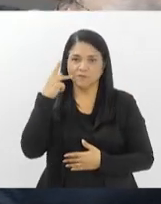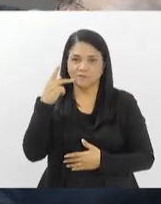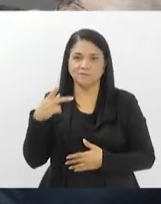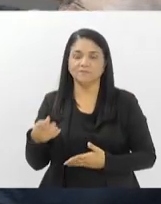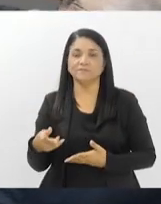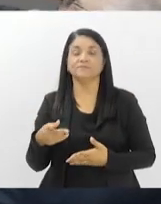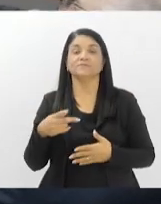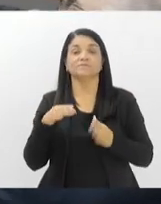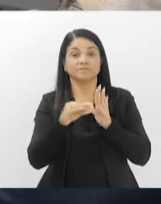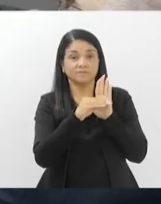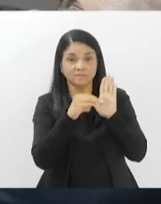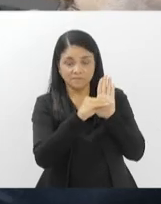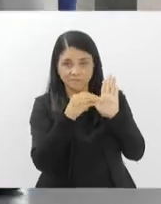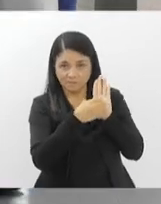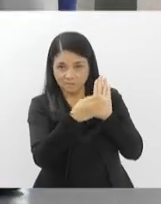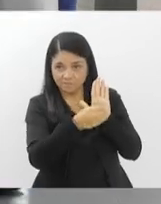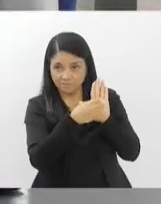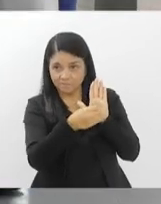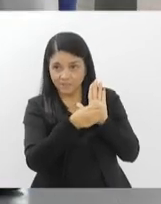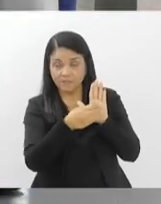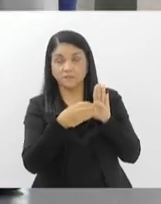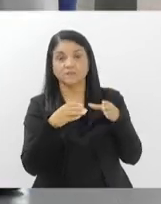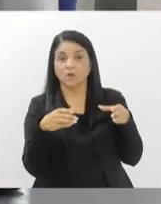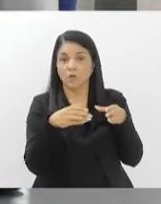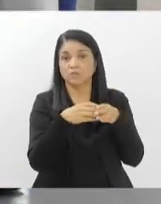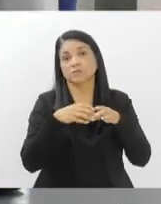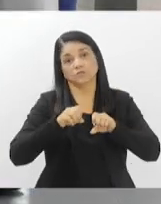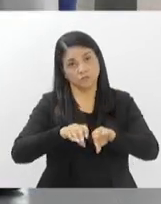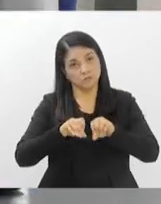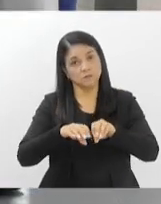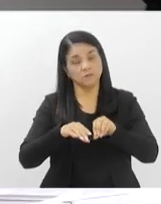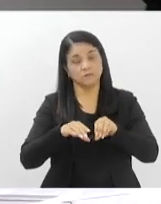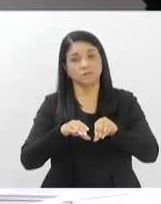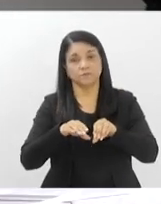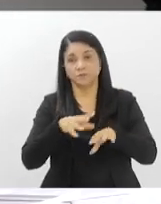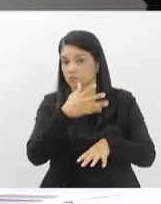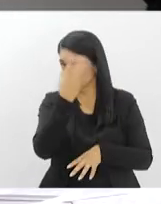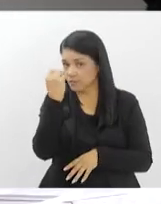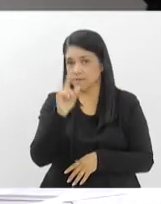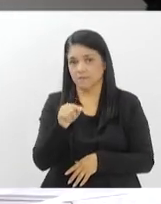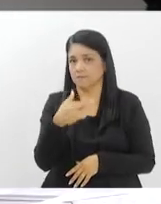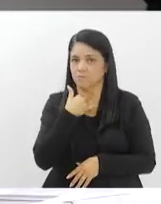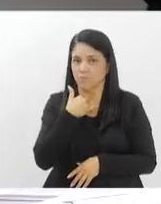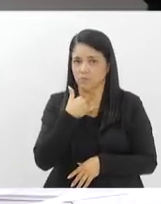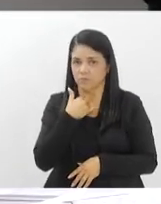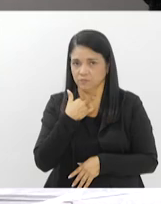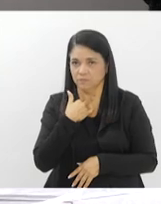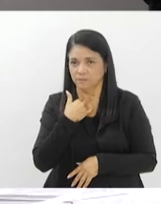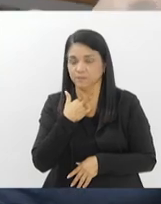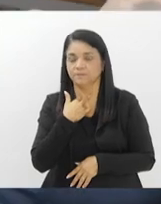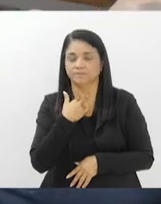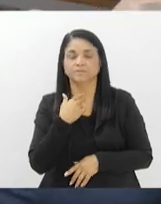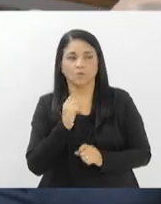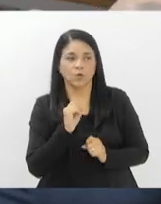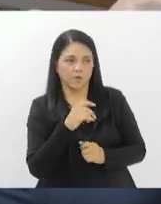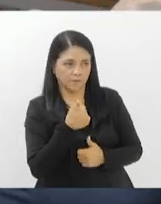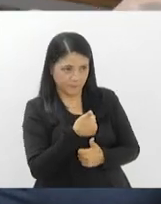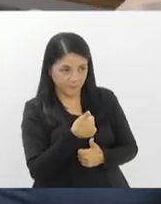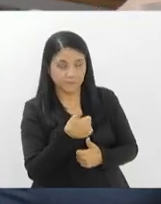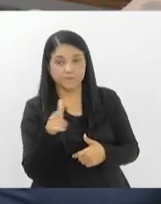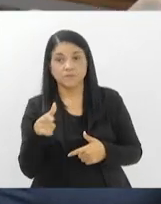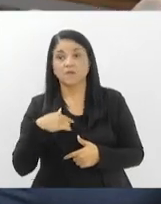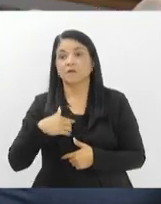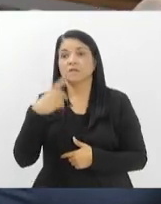da Comissão de educação. É só não esquecer disso. É isso que eu falei, eu não achei que foi isso. Pode deixar. Mas o só para o